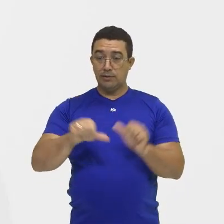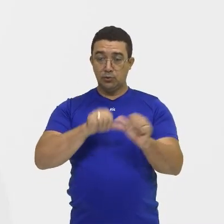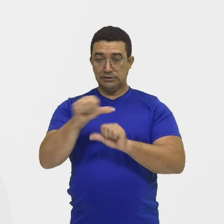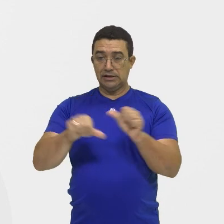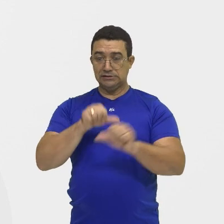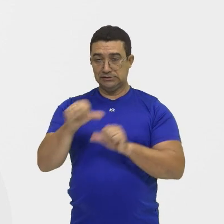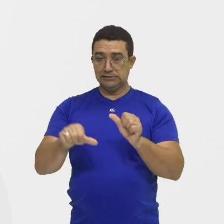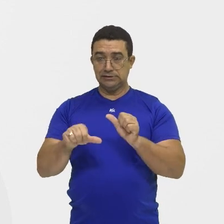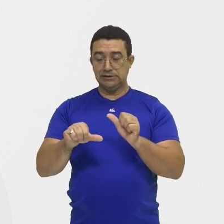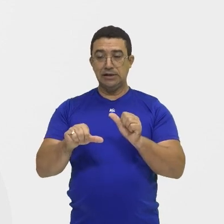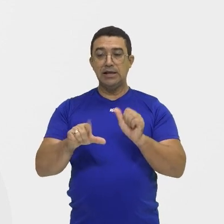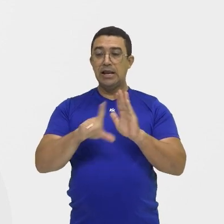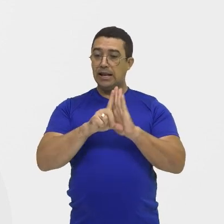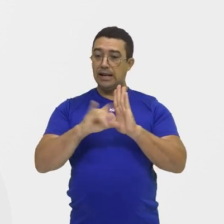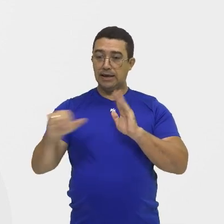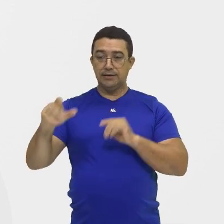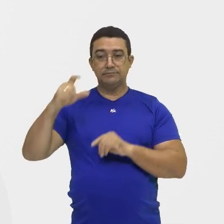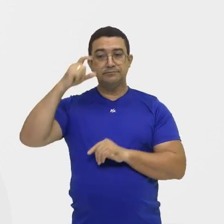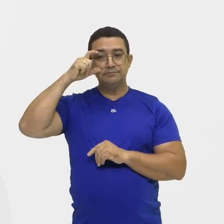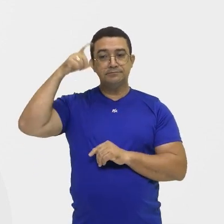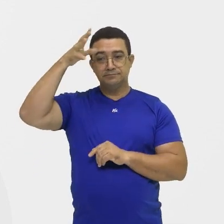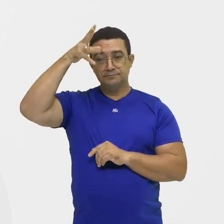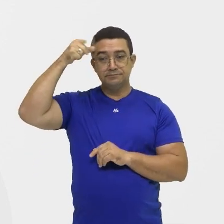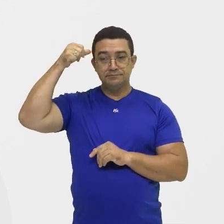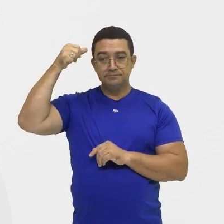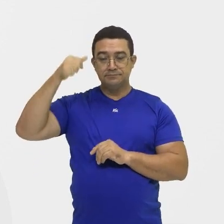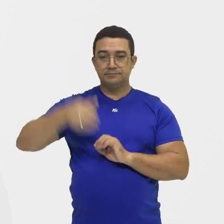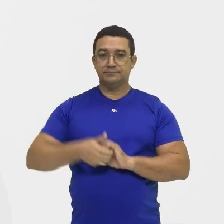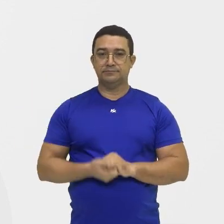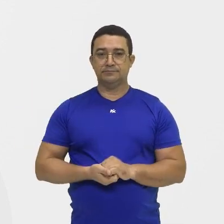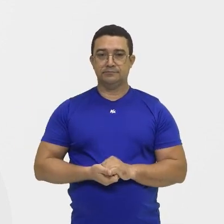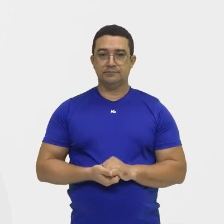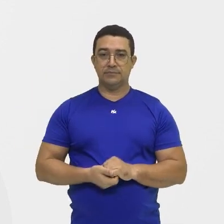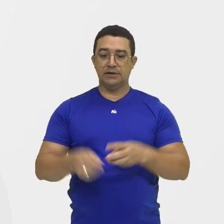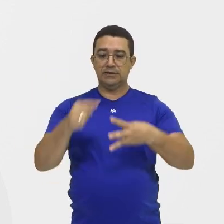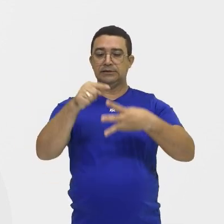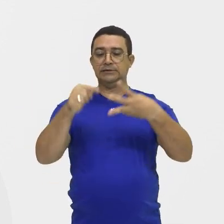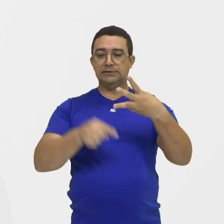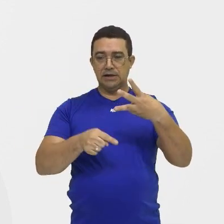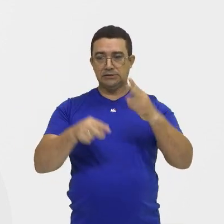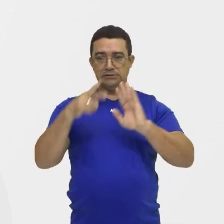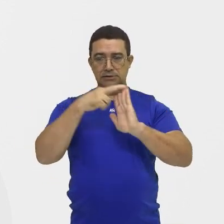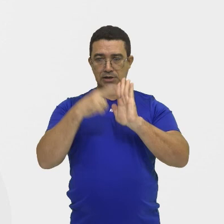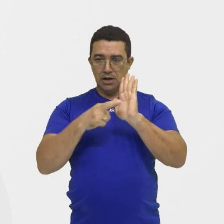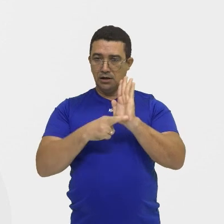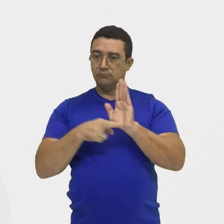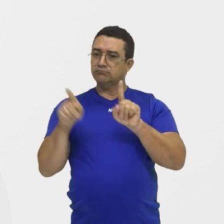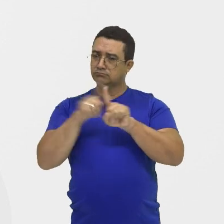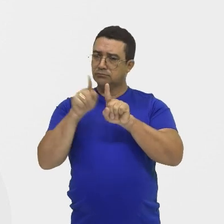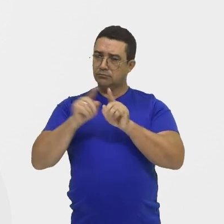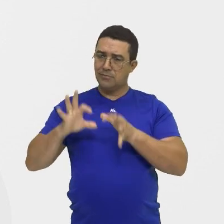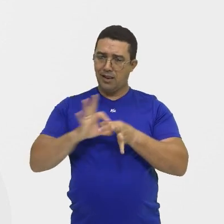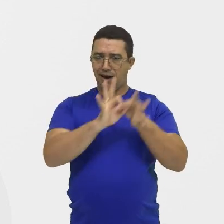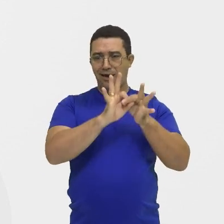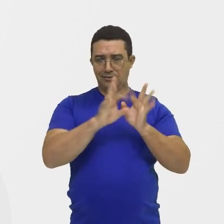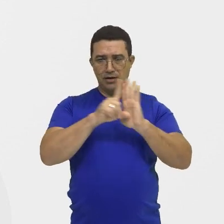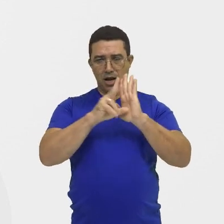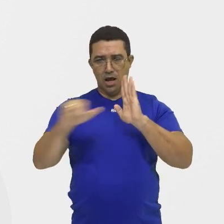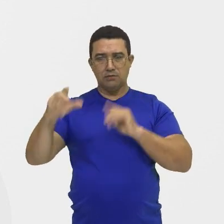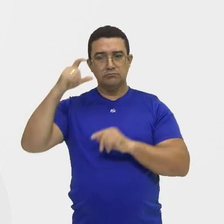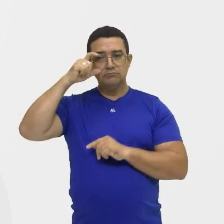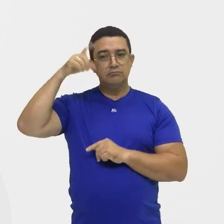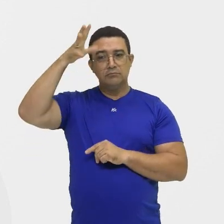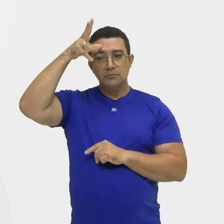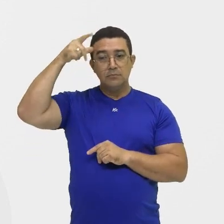Então, em 2021, foram publicadas 3 normas diretamente relacionadas a essa Lei Maria da Penha. Tudo isso, gente, para dar